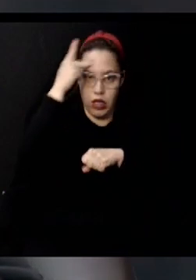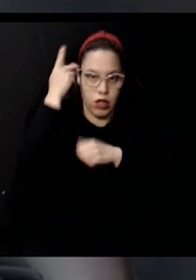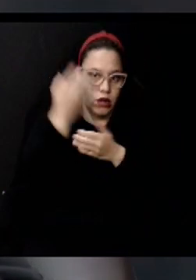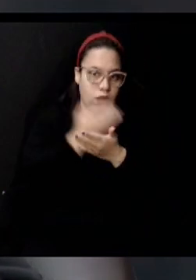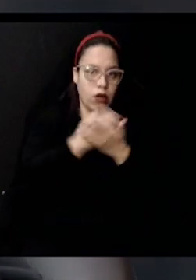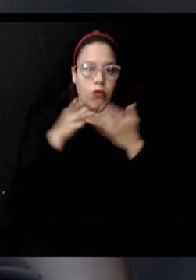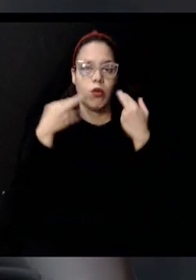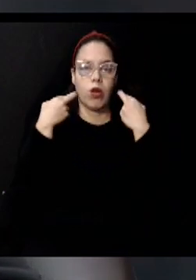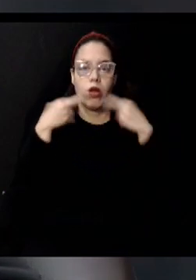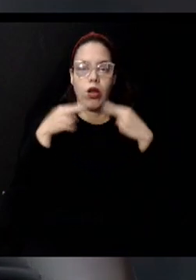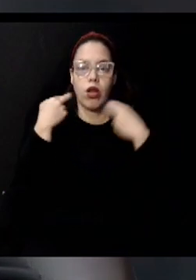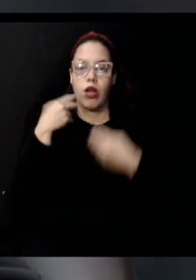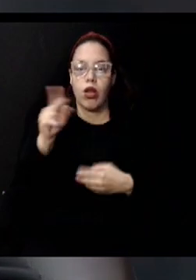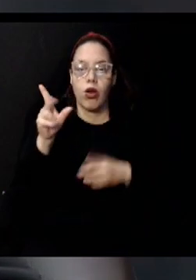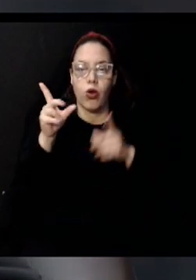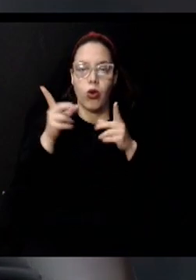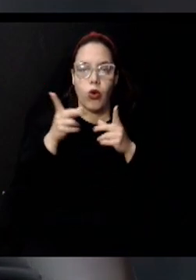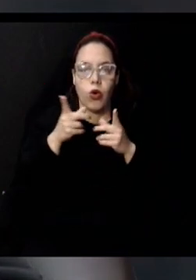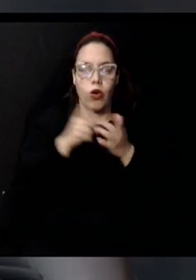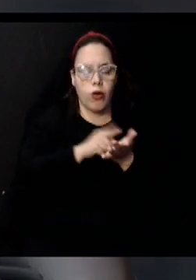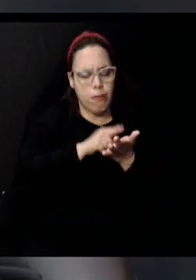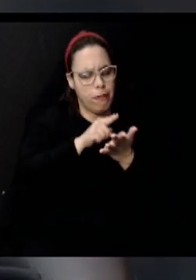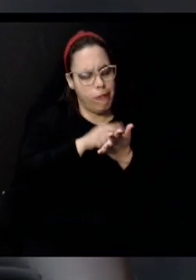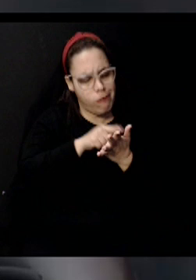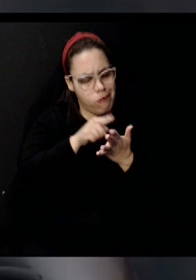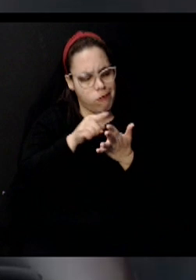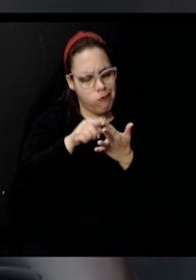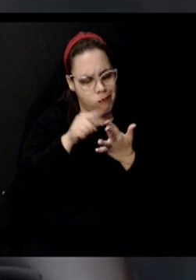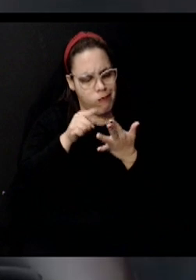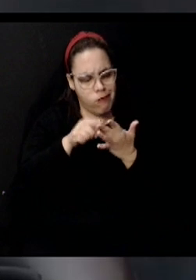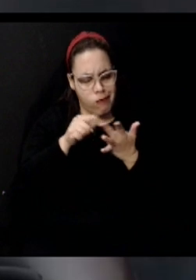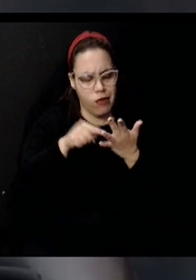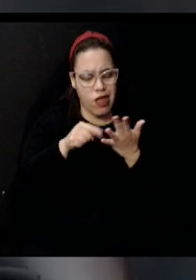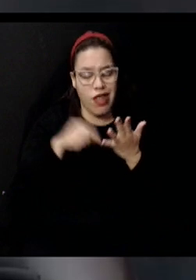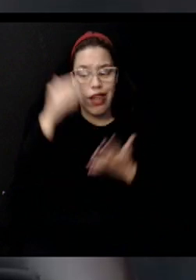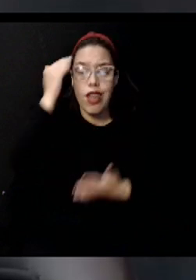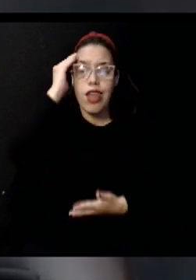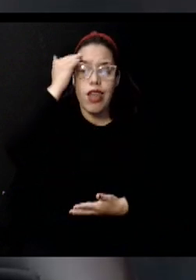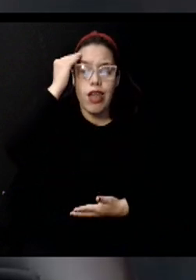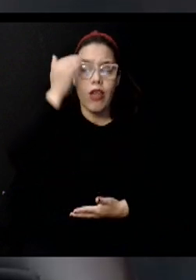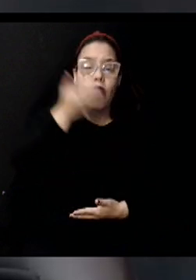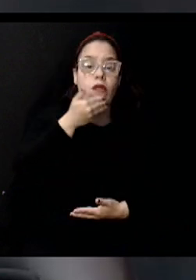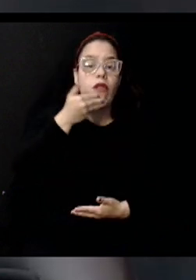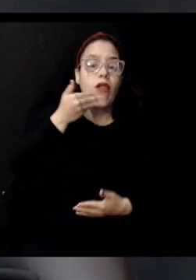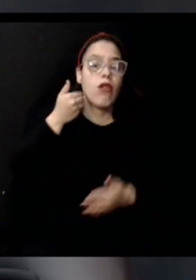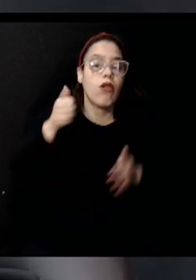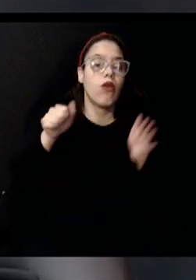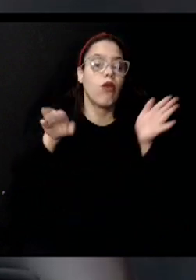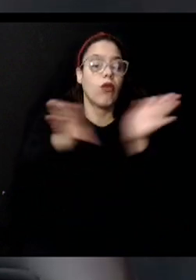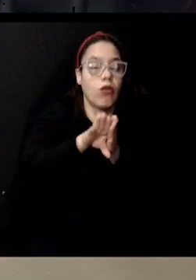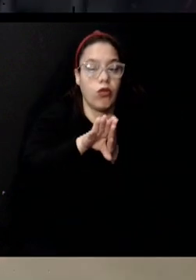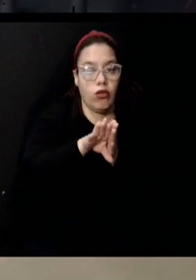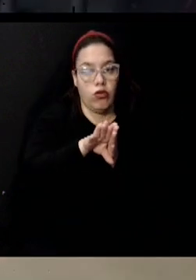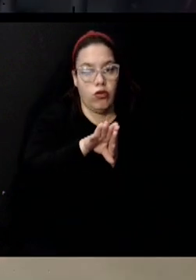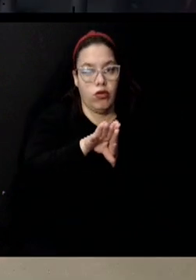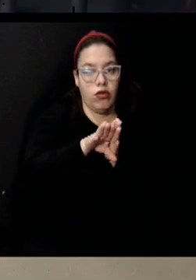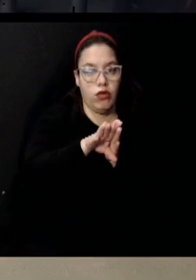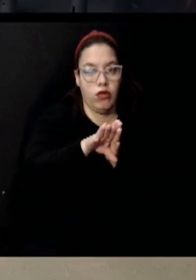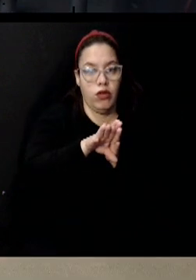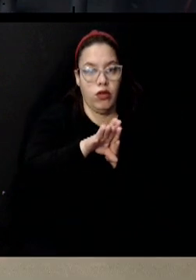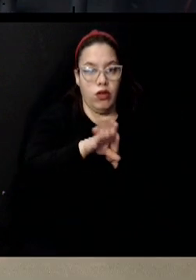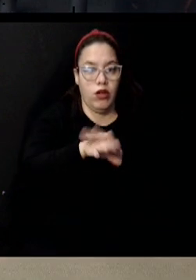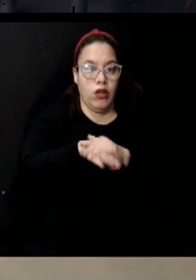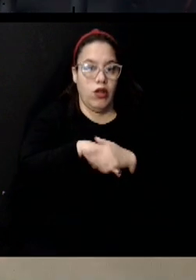e esmiuçando aquela reclamação, para saber Exato. aonde vai chegar essa reclamação. Exato. Uhum. Dá